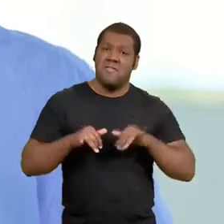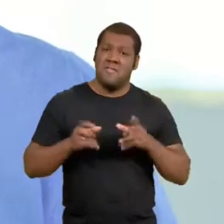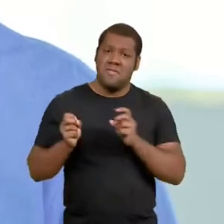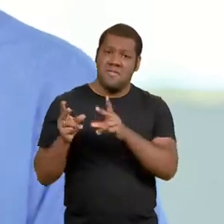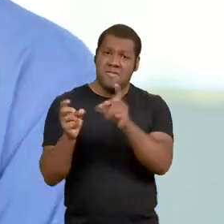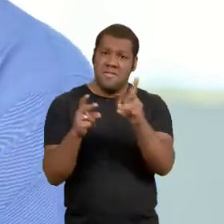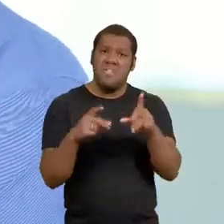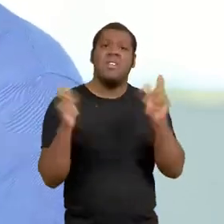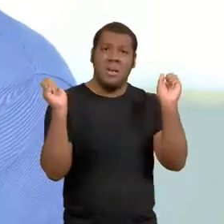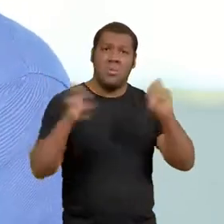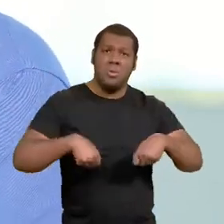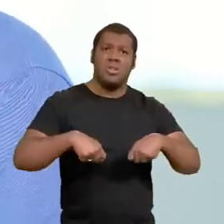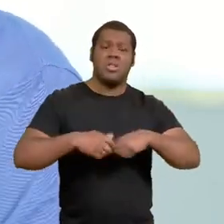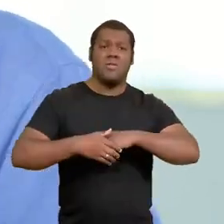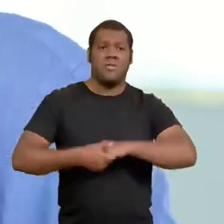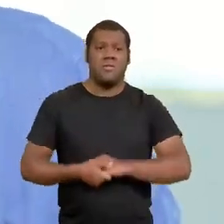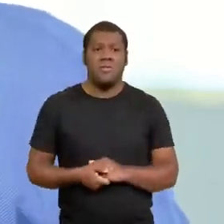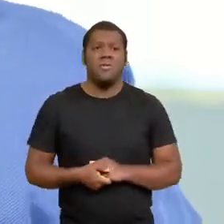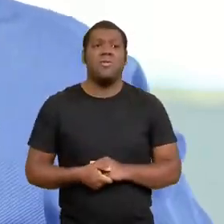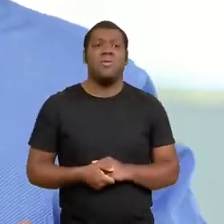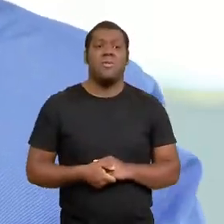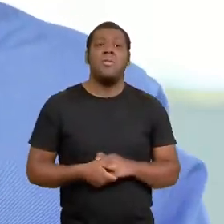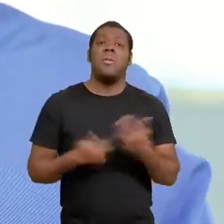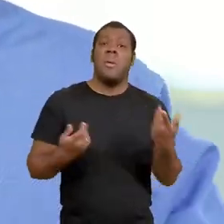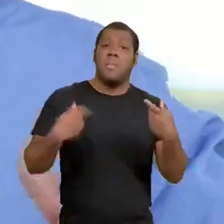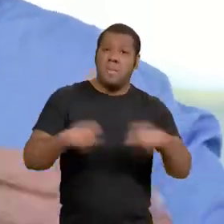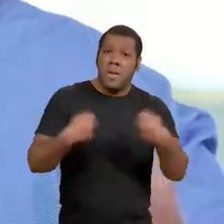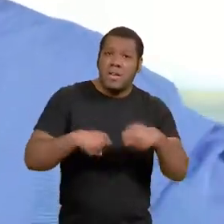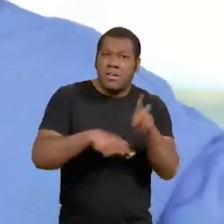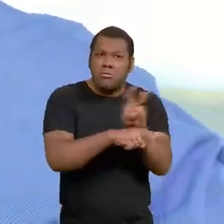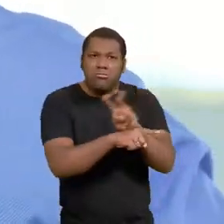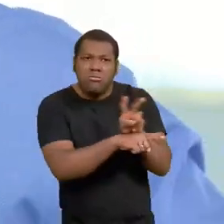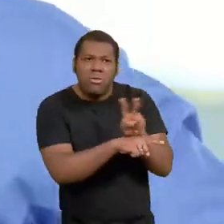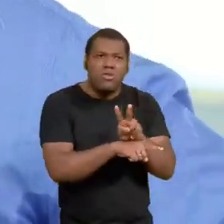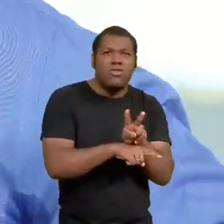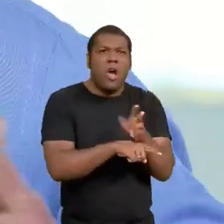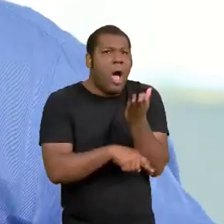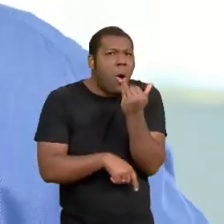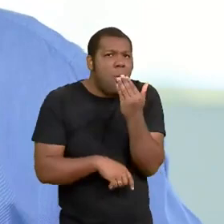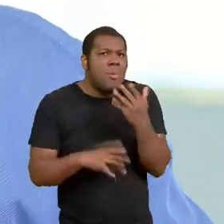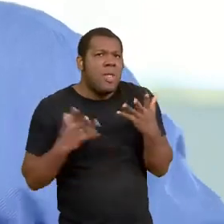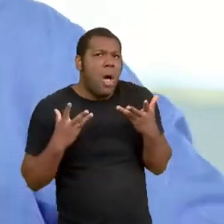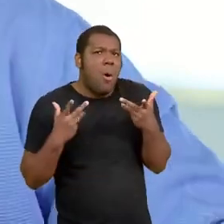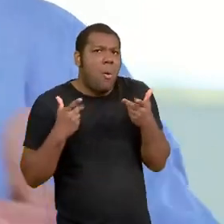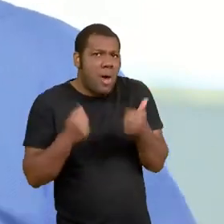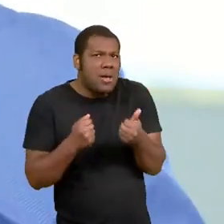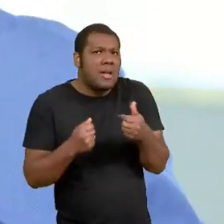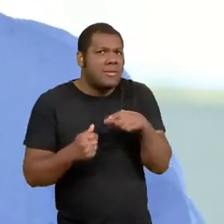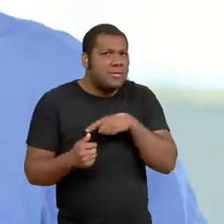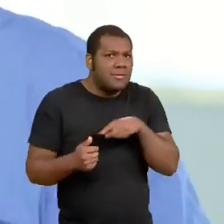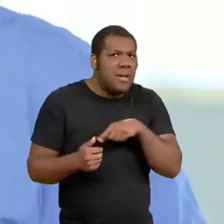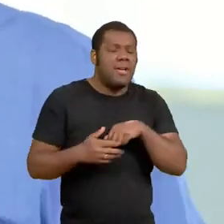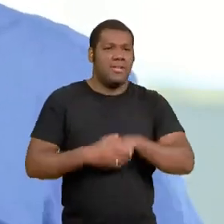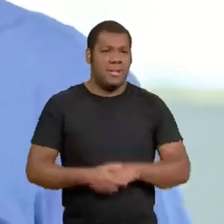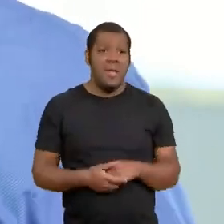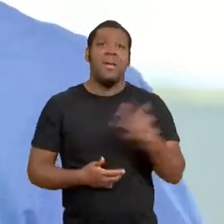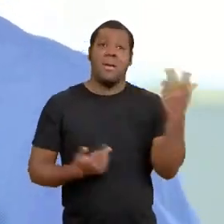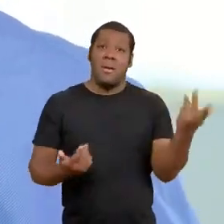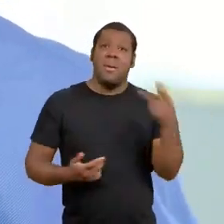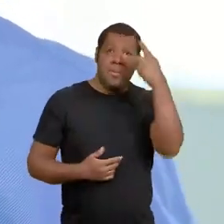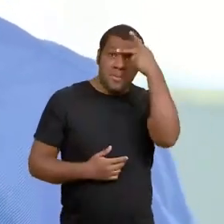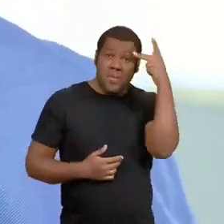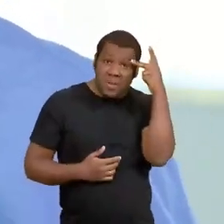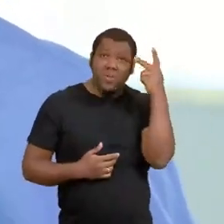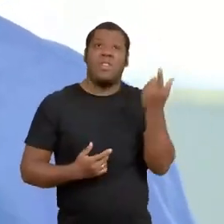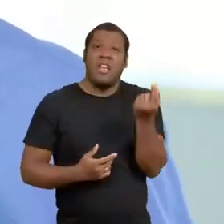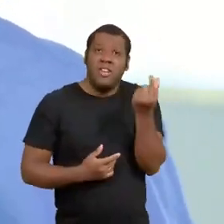o monitoramento da qualidade. Verdade. E a gente vai dar a possibilidade das pessoas ganharem mais dinheiro, viver mais dignamente e viver